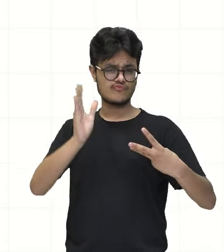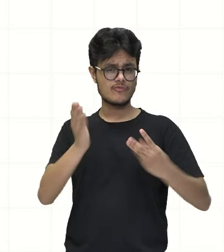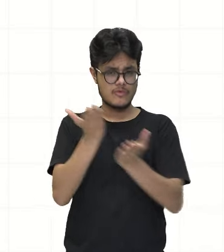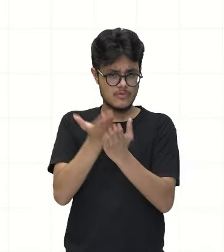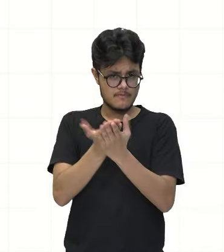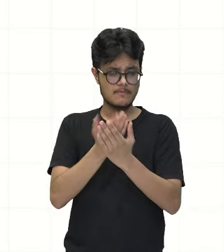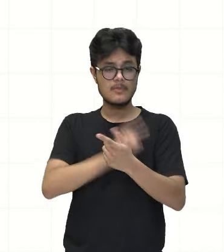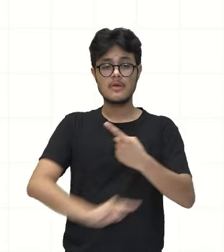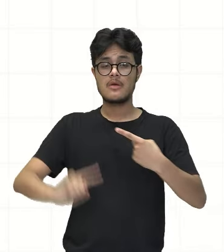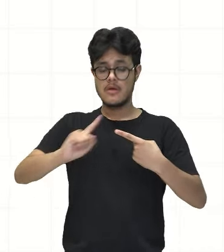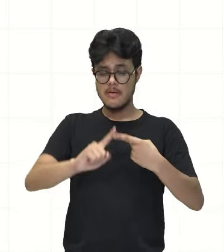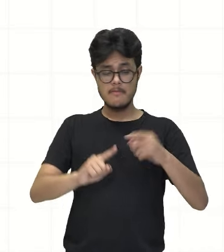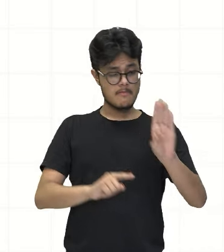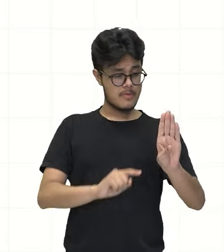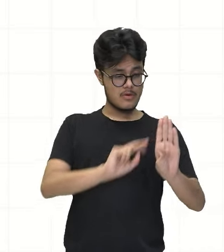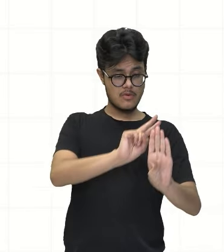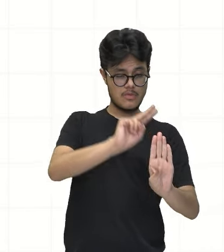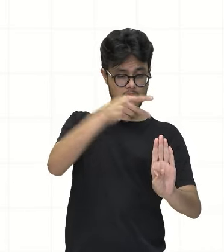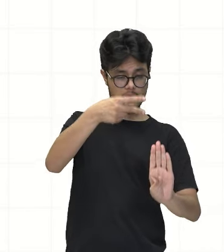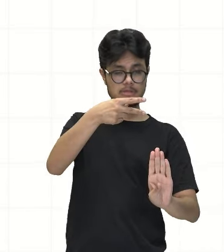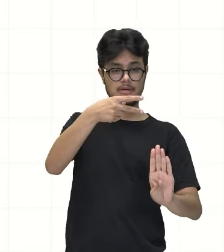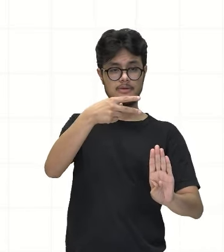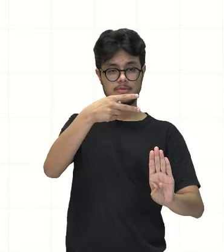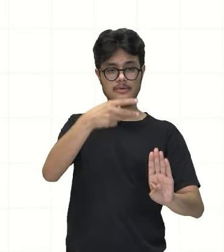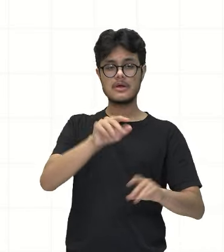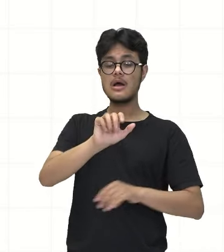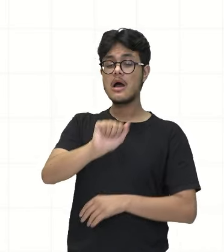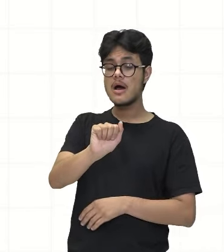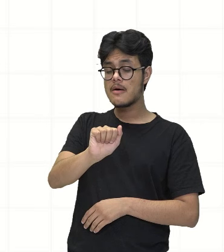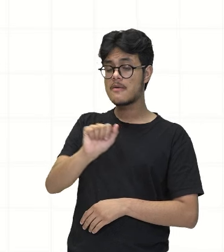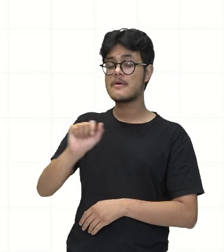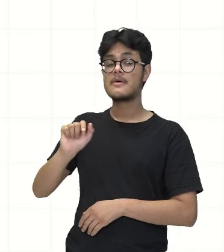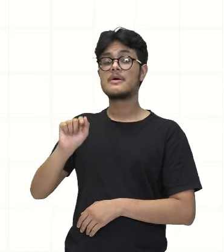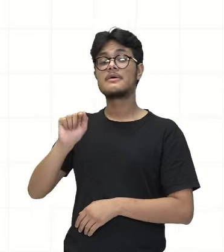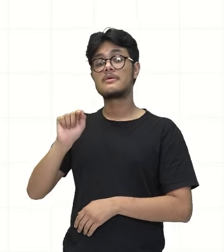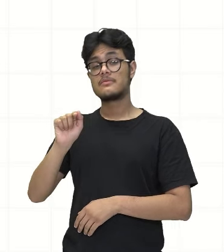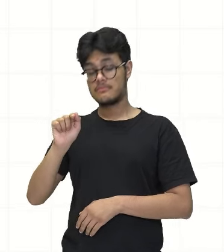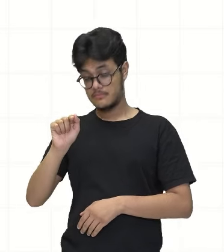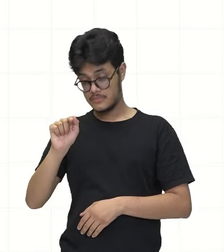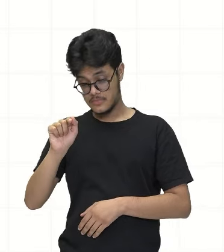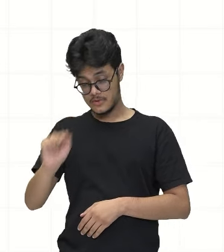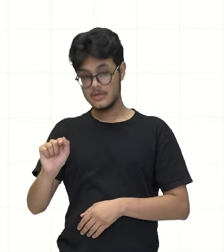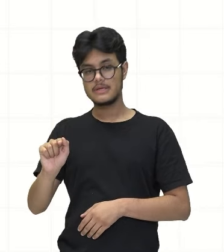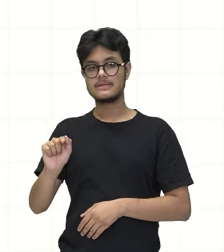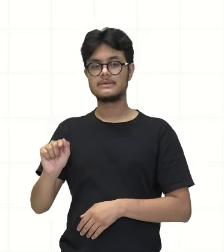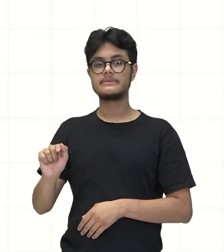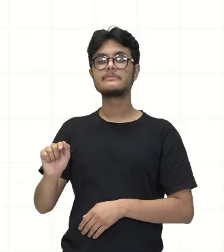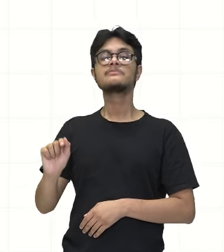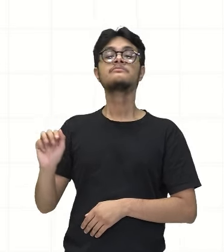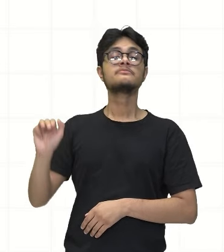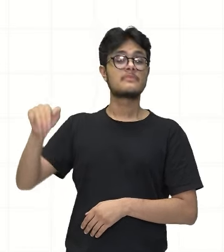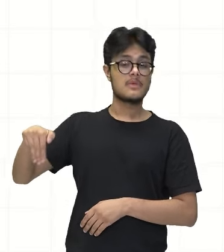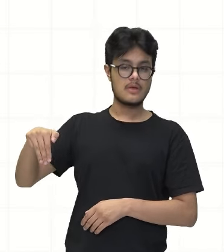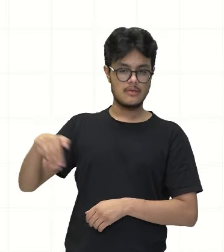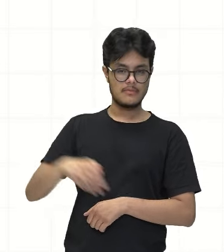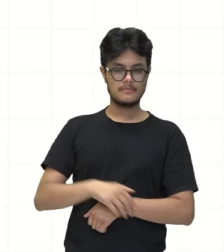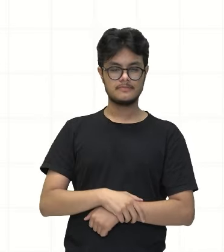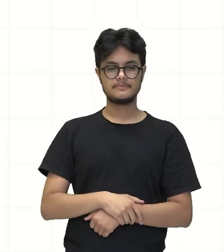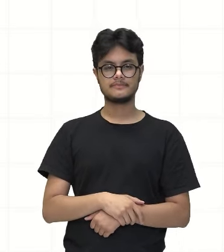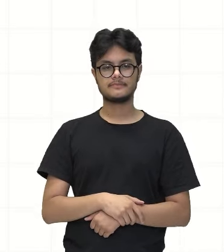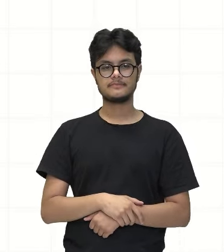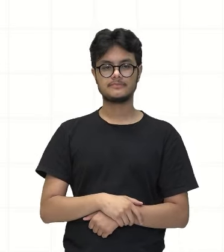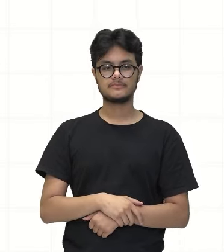tem o mesmo resultado da multiplicação da hipotenusa pela projeção desse cateto B